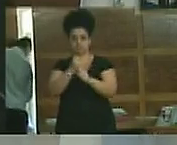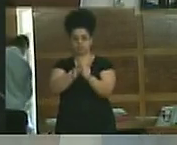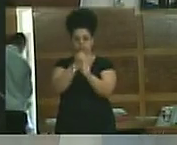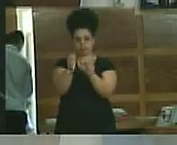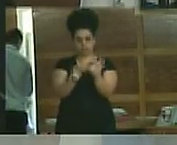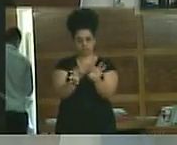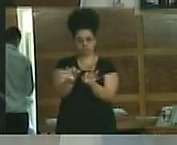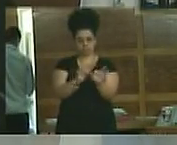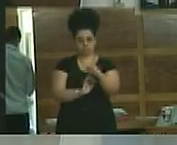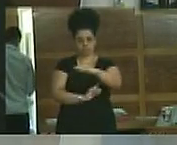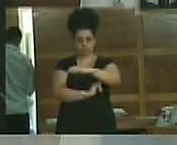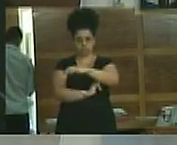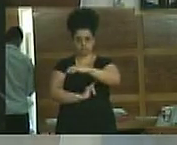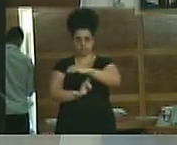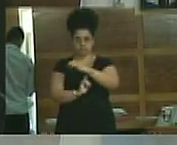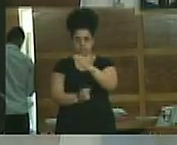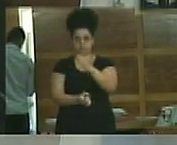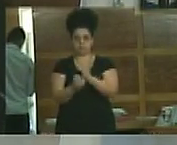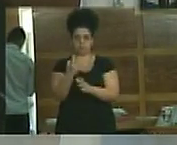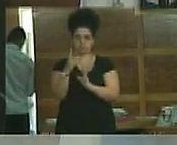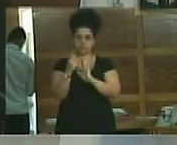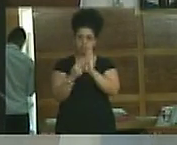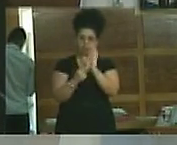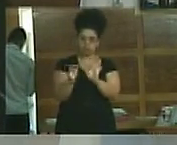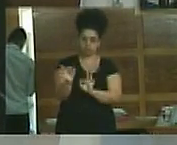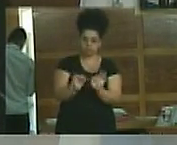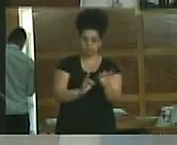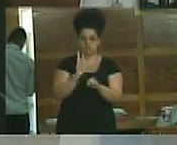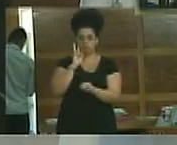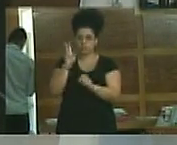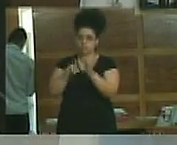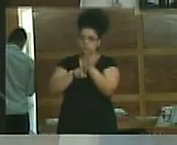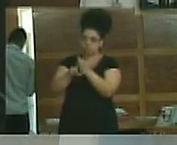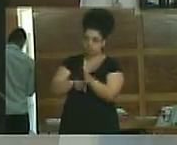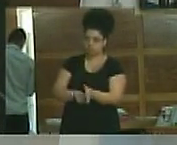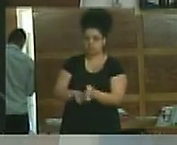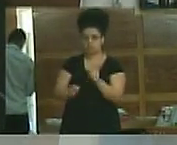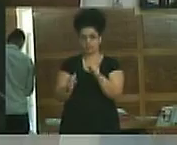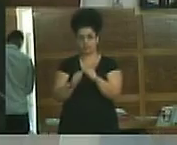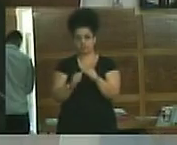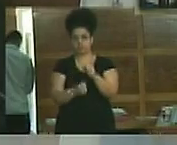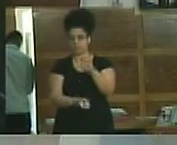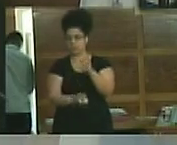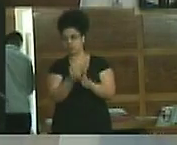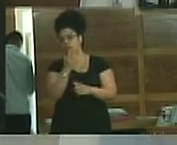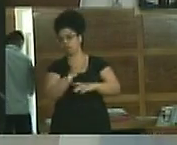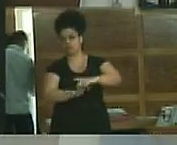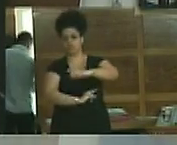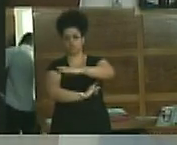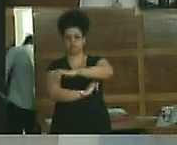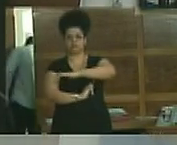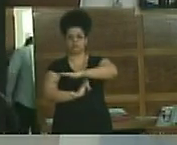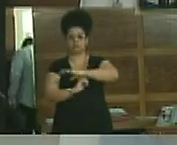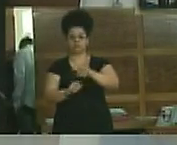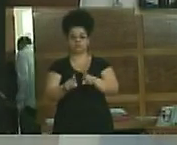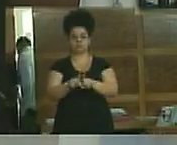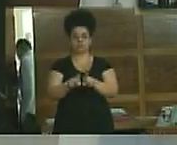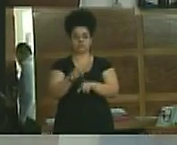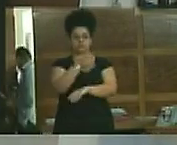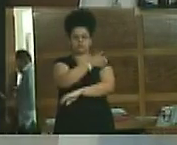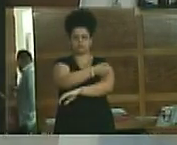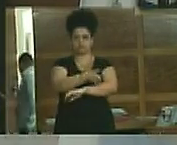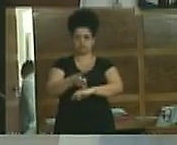agora, mais um pouco, o projeto está sendo elaborado. Com a construção da ponte, como eu já falei, vem também a